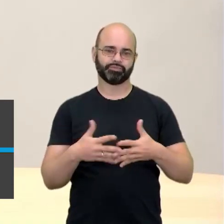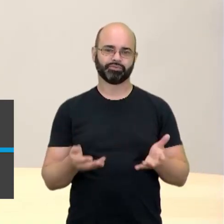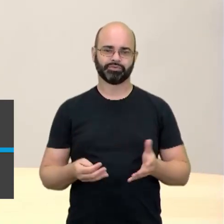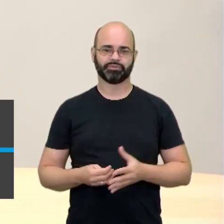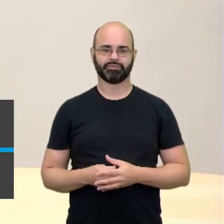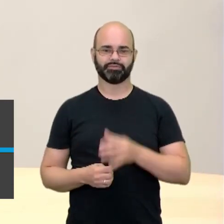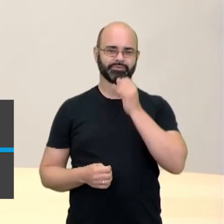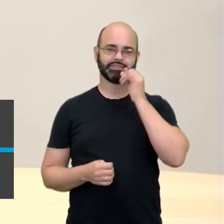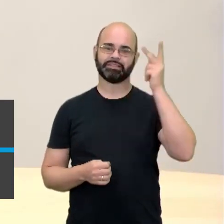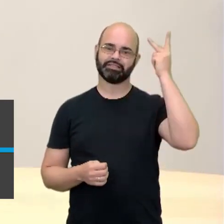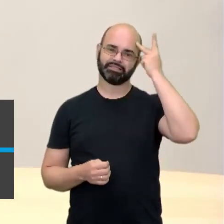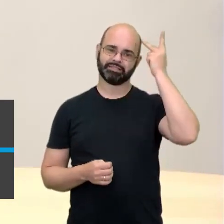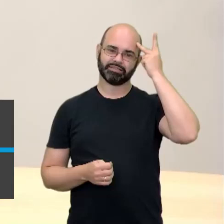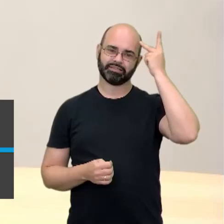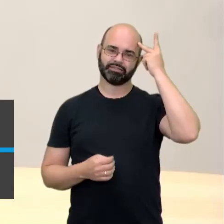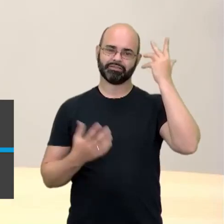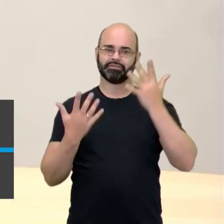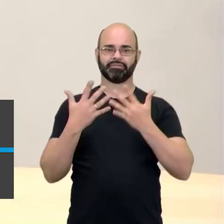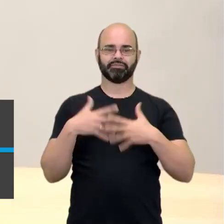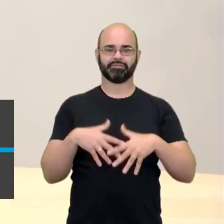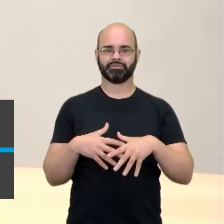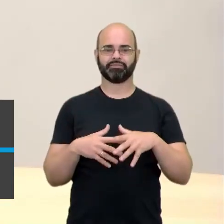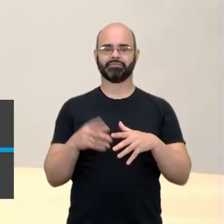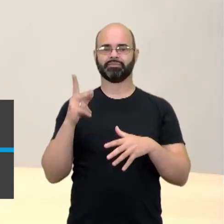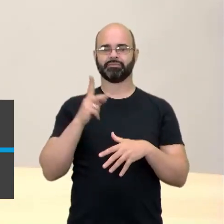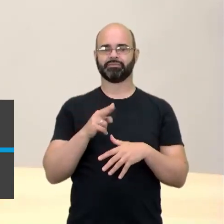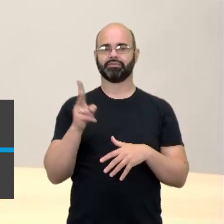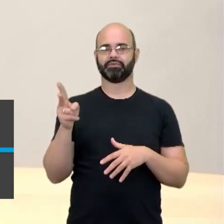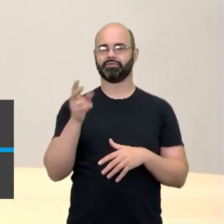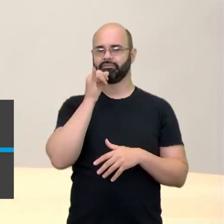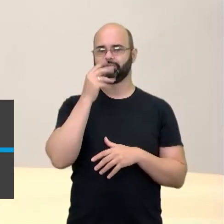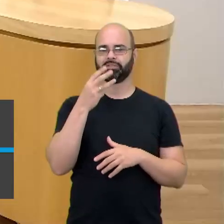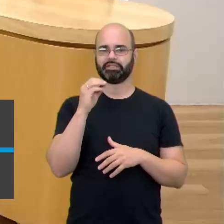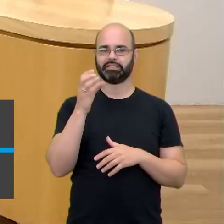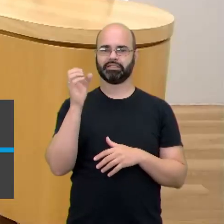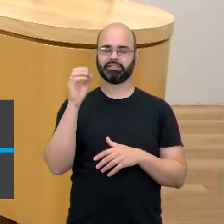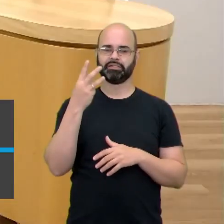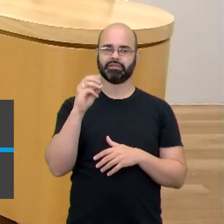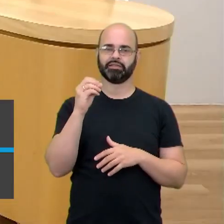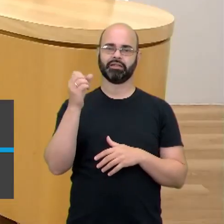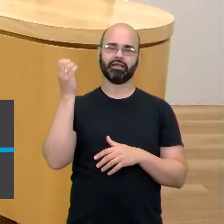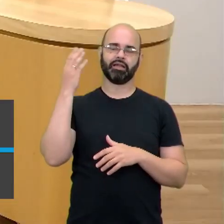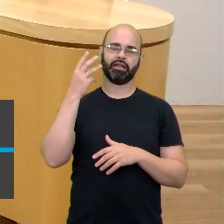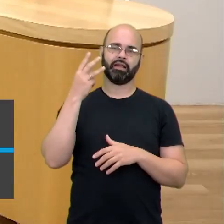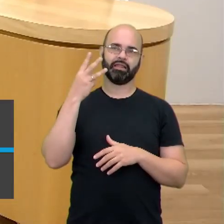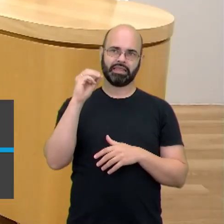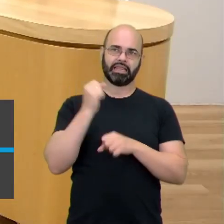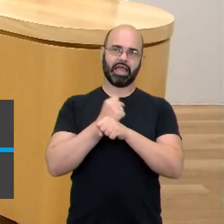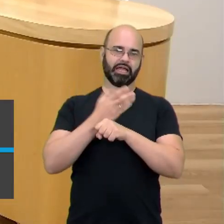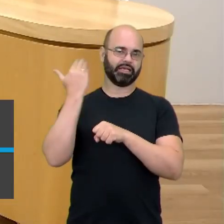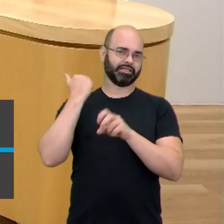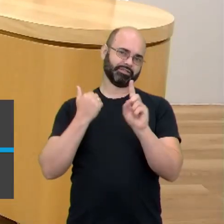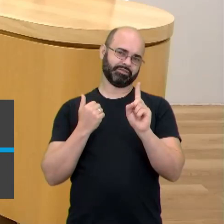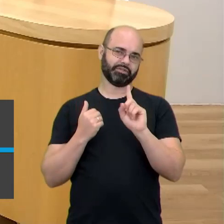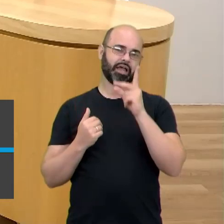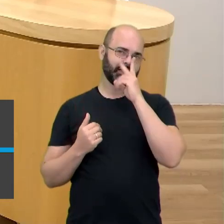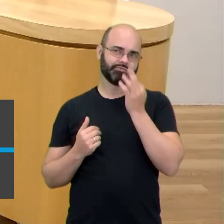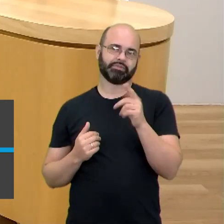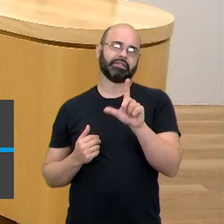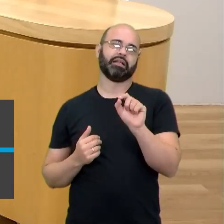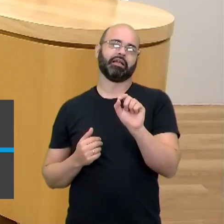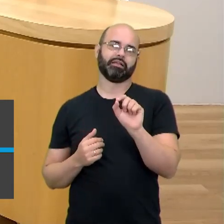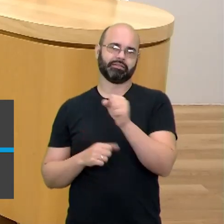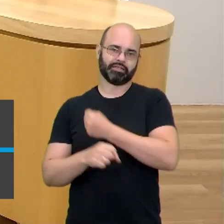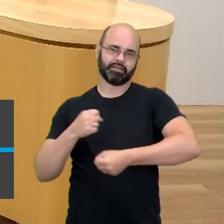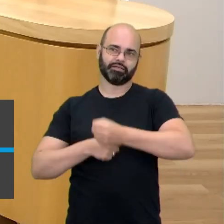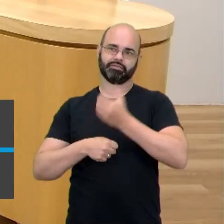que São Paulo está estruturalmente igual a, sei lá, 30 anos atrás. Nem há 10 anos, talvez. Nem há 10 anos, talvez. Né? E as